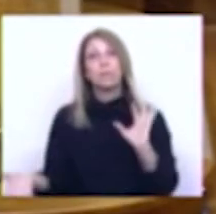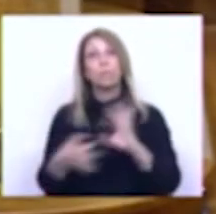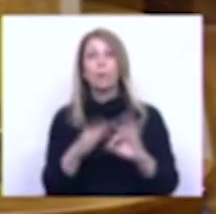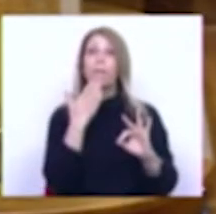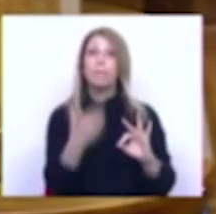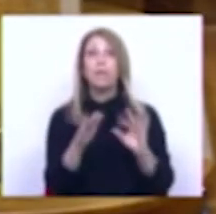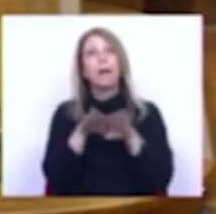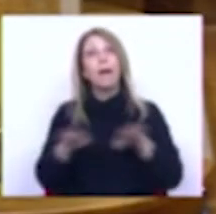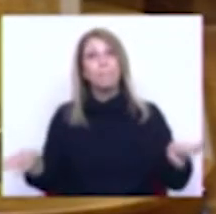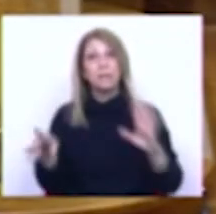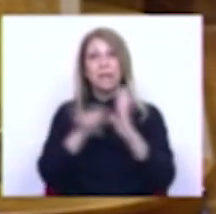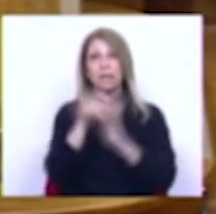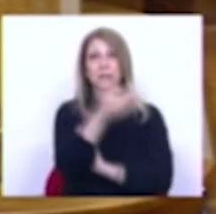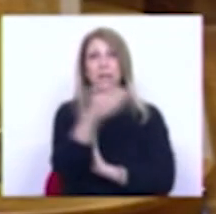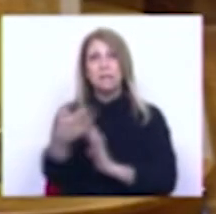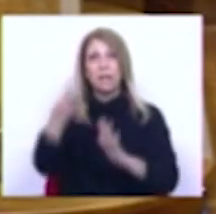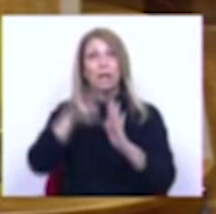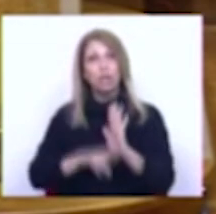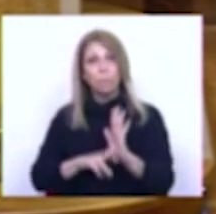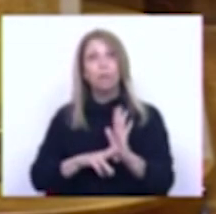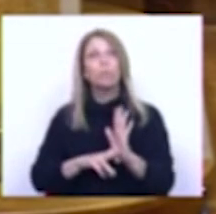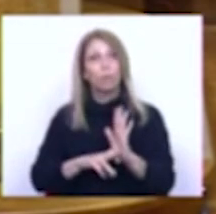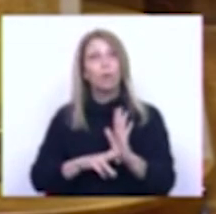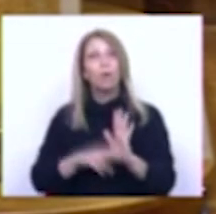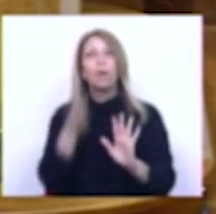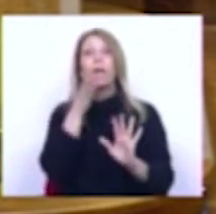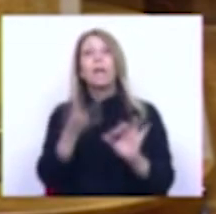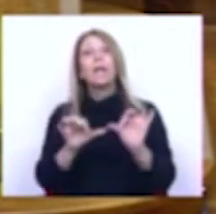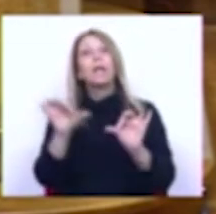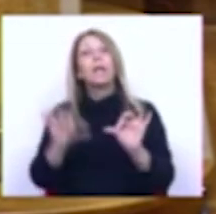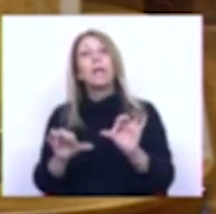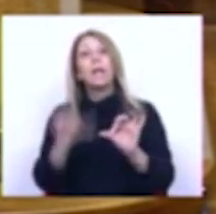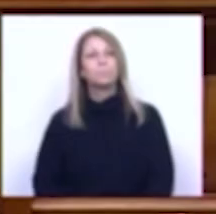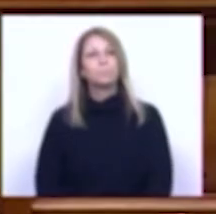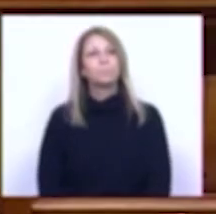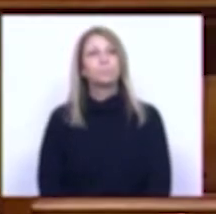mesa, nos termos do artigo 77 do Regimento, fazer uma intervenção de protesto em